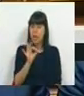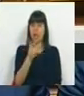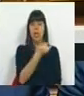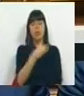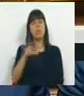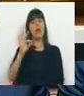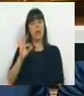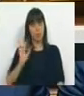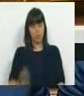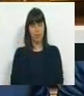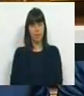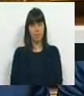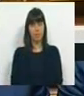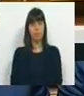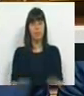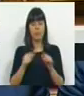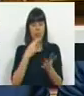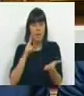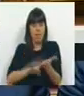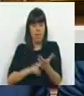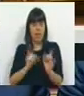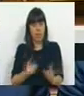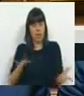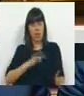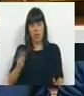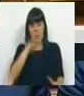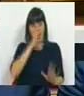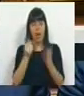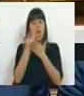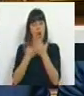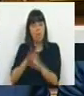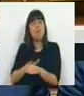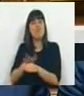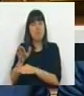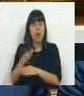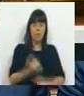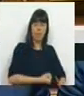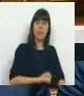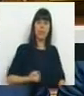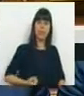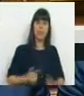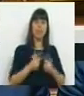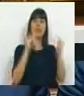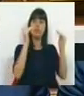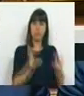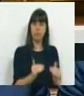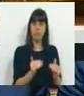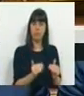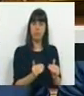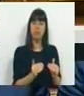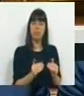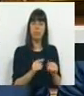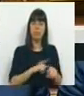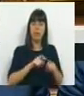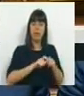em 2014. Estes são os factos, Sr. Primeiro-Ministro. A economia cresceu, o desemprego decresceu